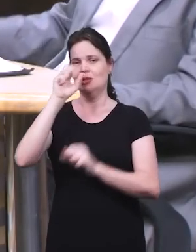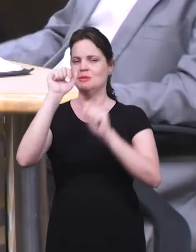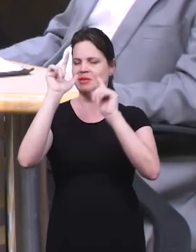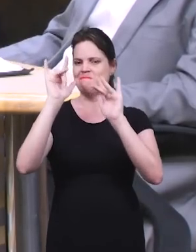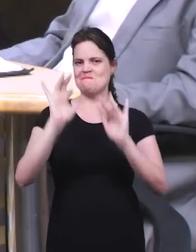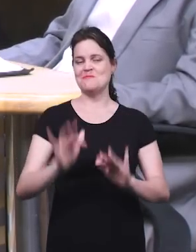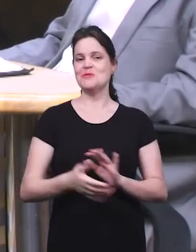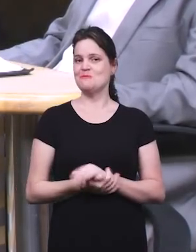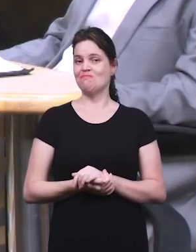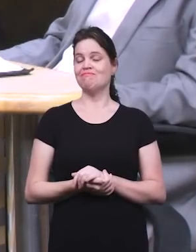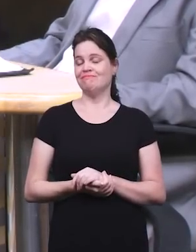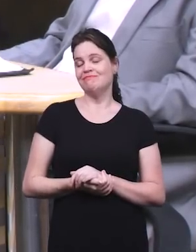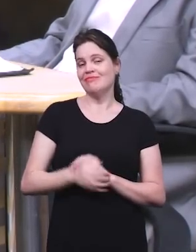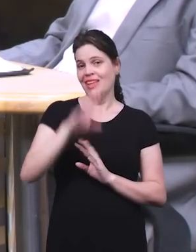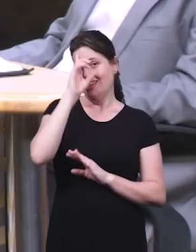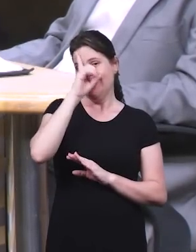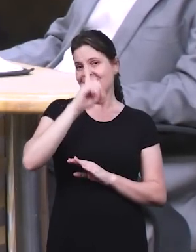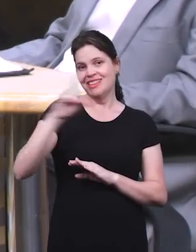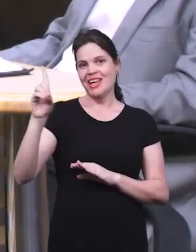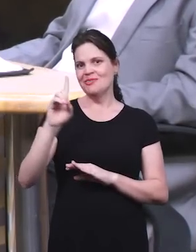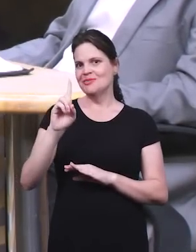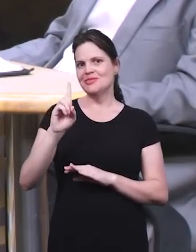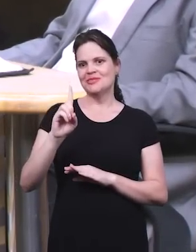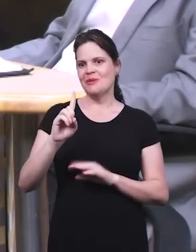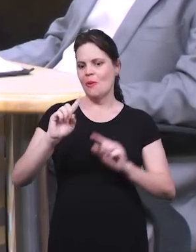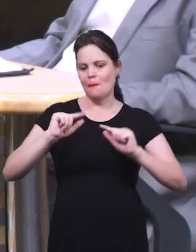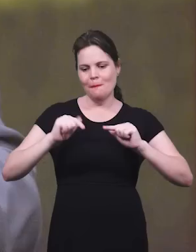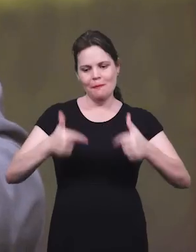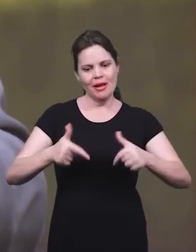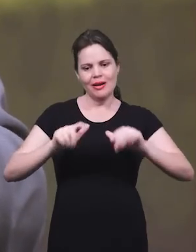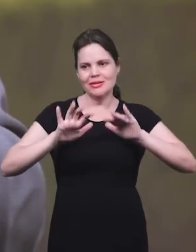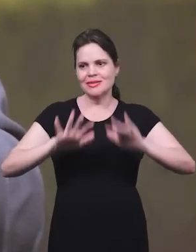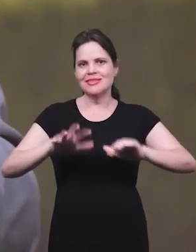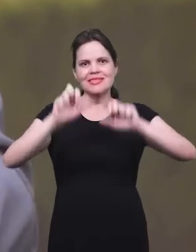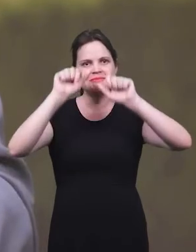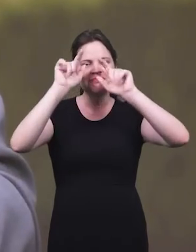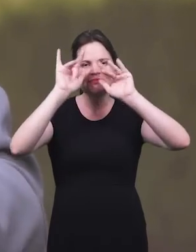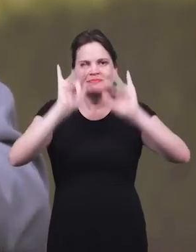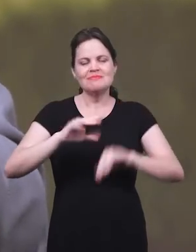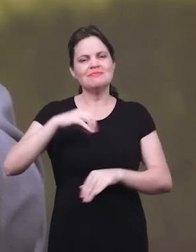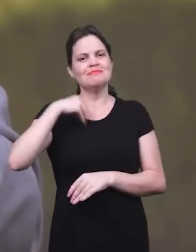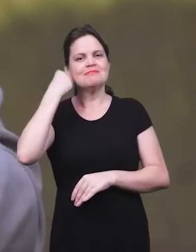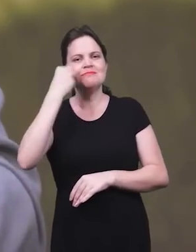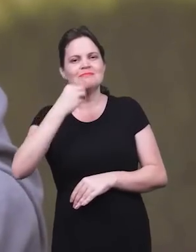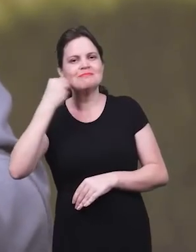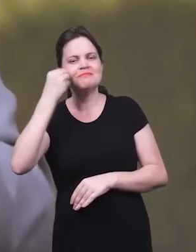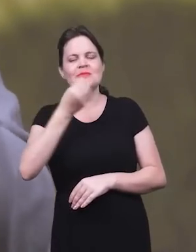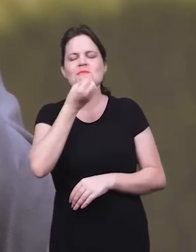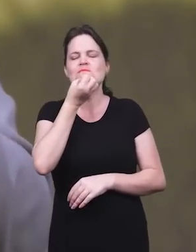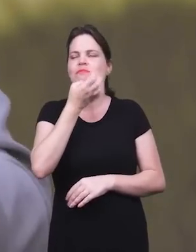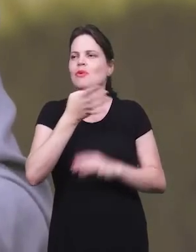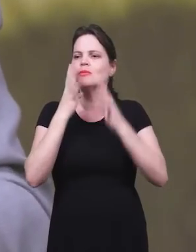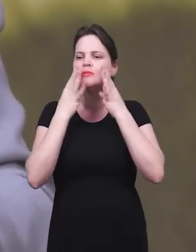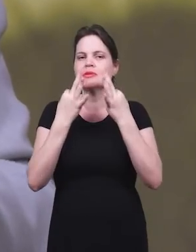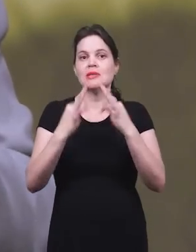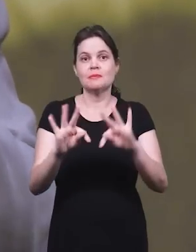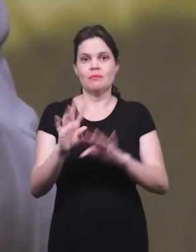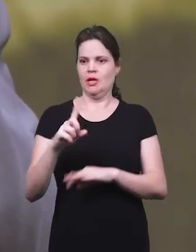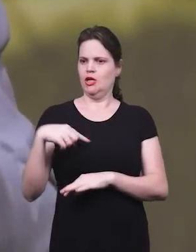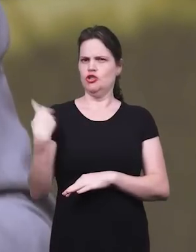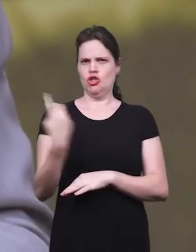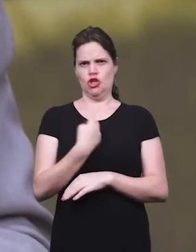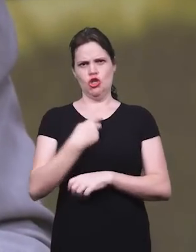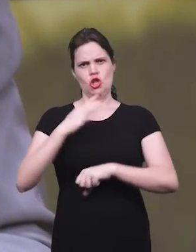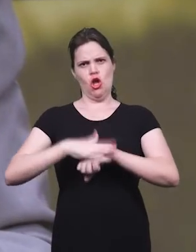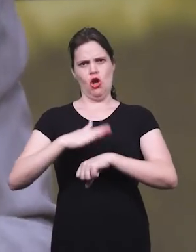Abraão. Isso mesmo. Maravilhoso. Porque Deus faz assim, as bênçãos, as boas experiências, os bons testemunhos,